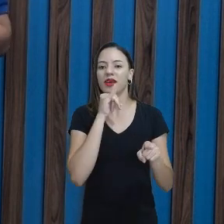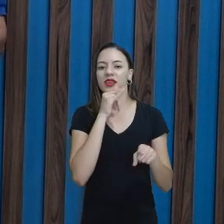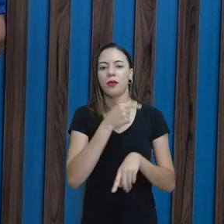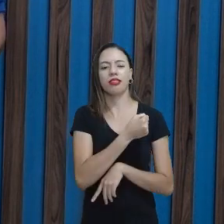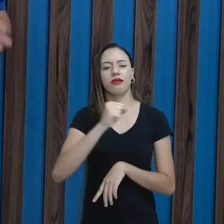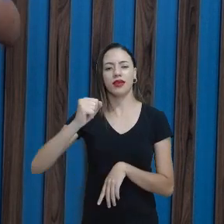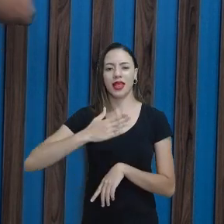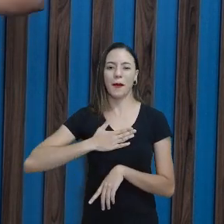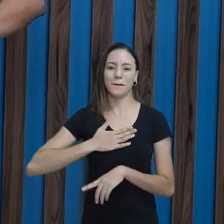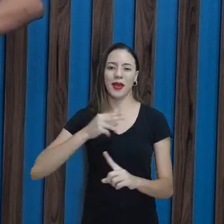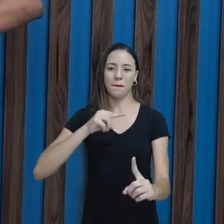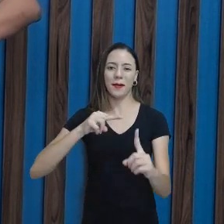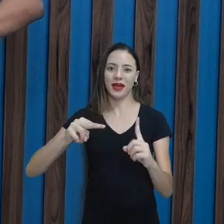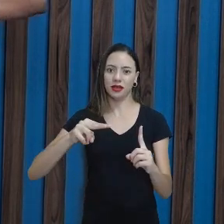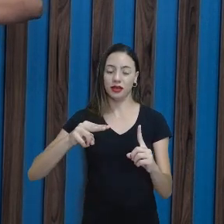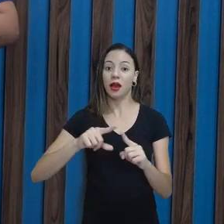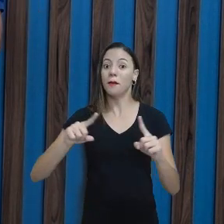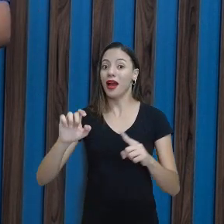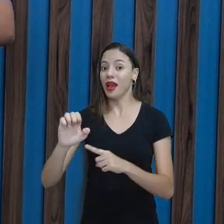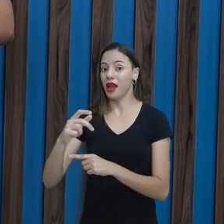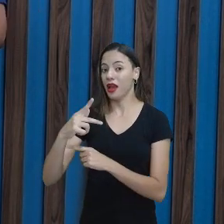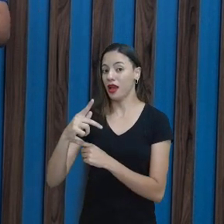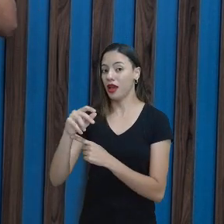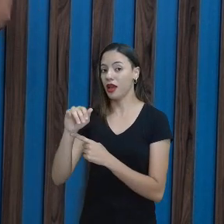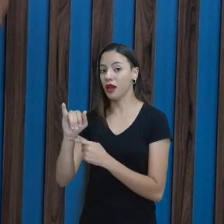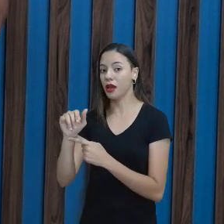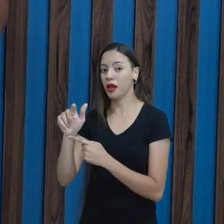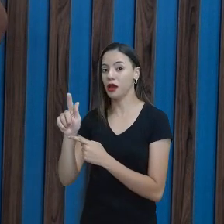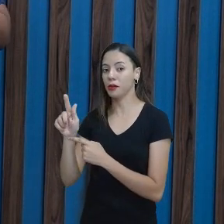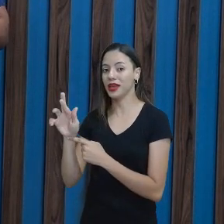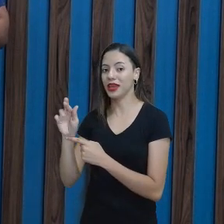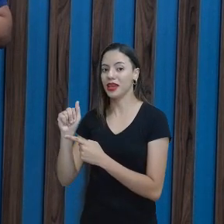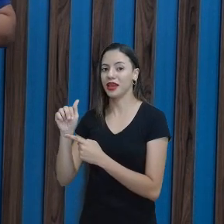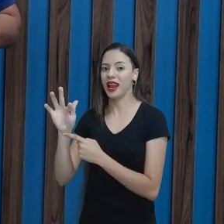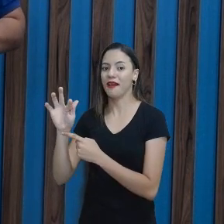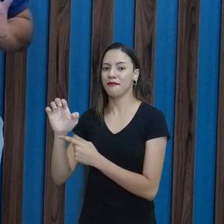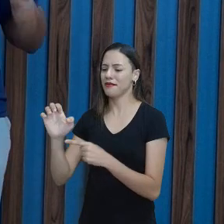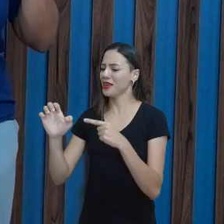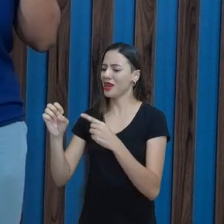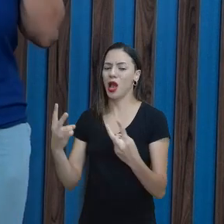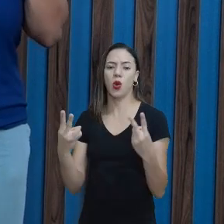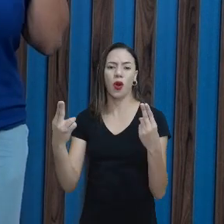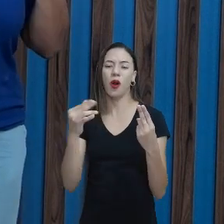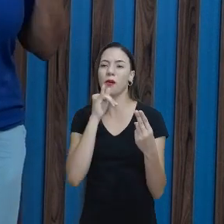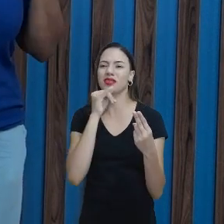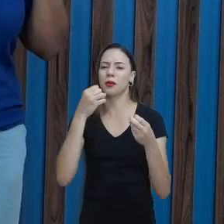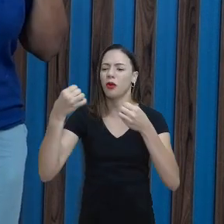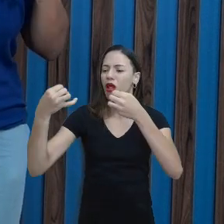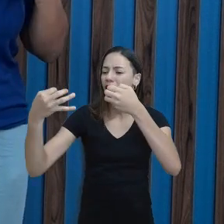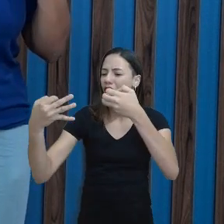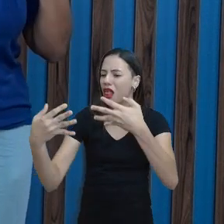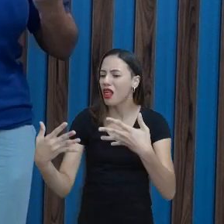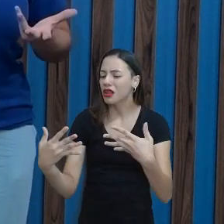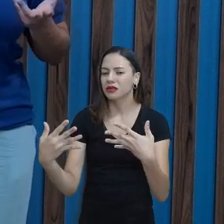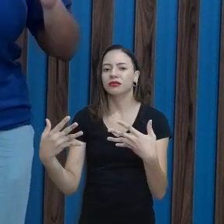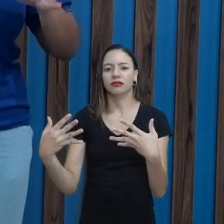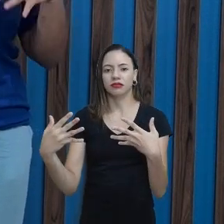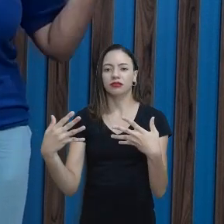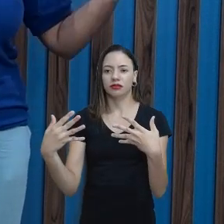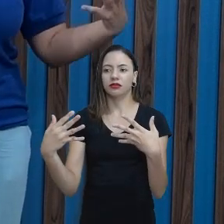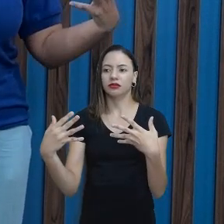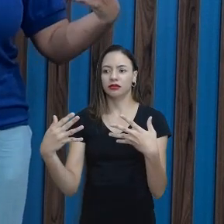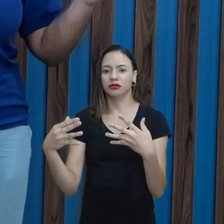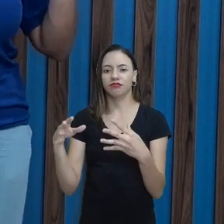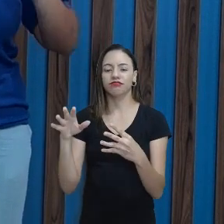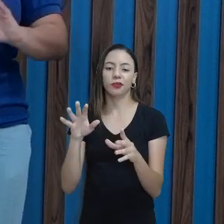de vista. A epígrafe não, a epígrafe é como se fosse uma síntese, é um detalhezinho, na verdade, né? A epígrafe. Já